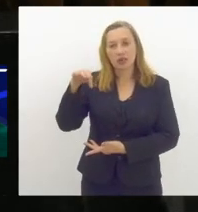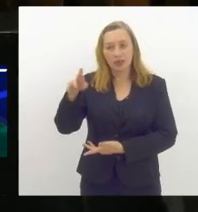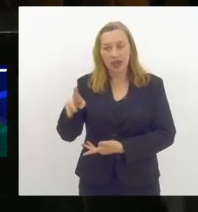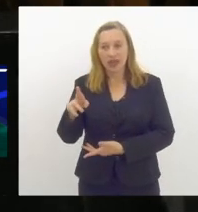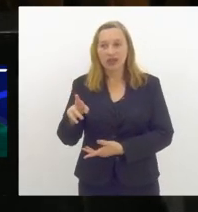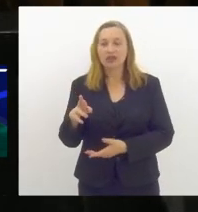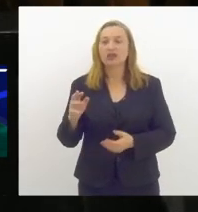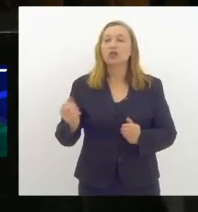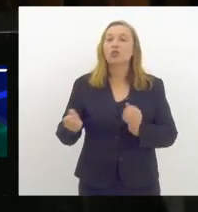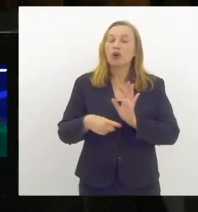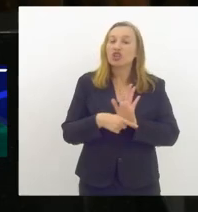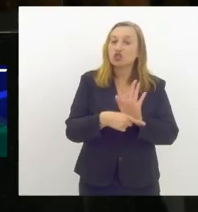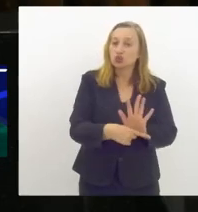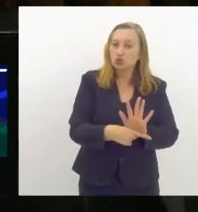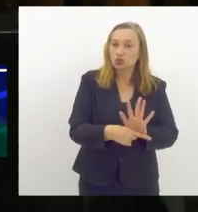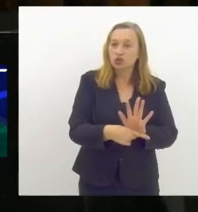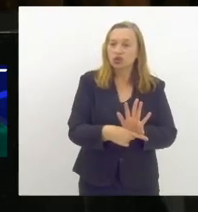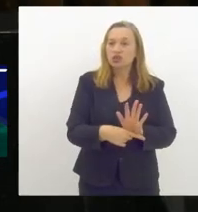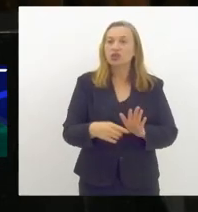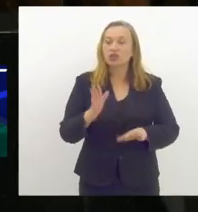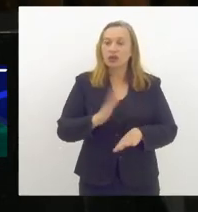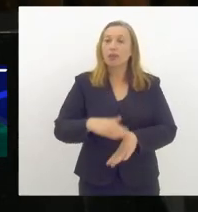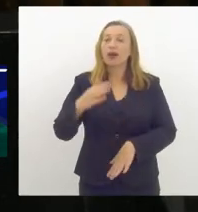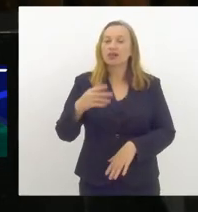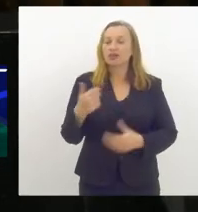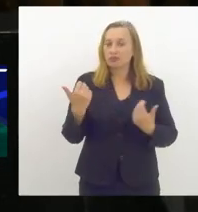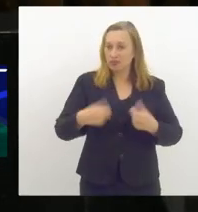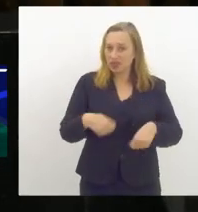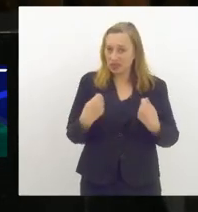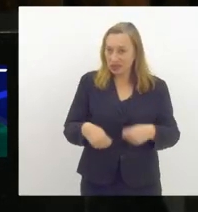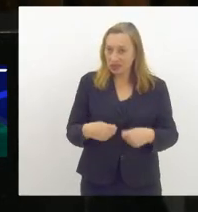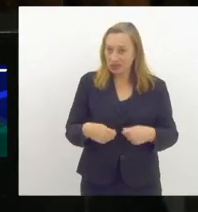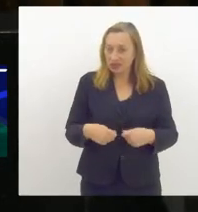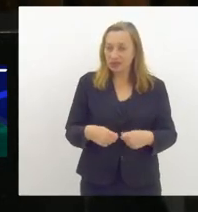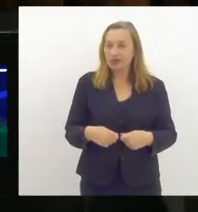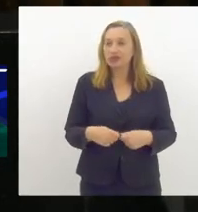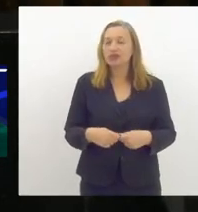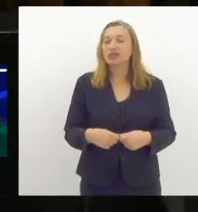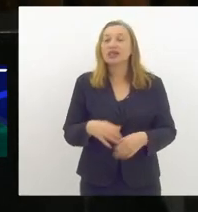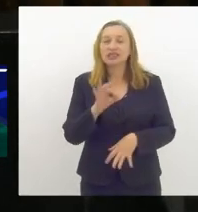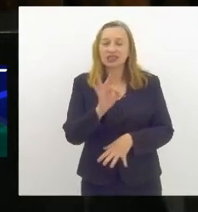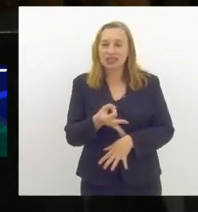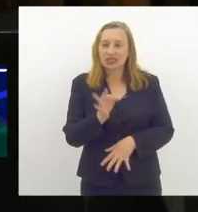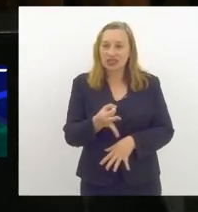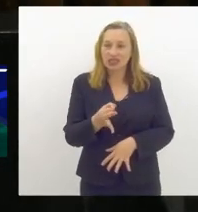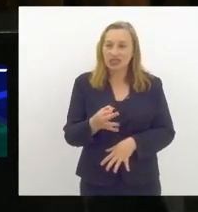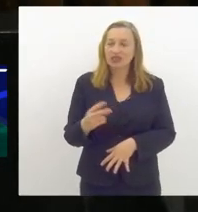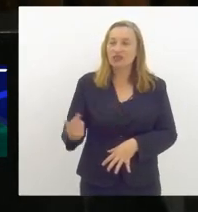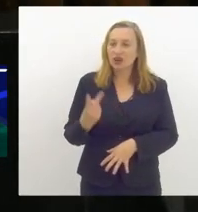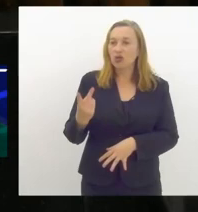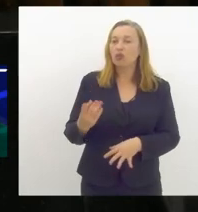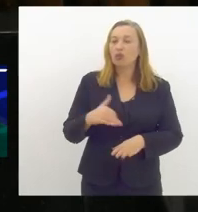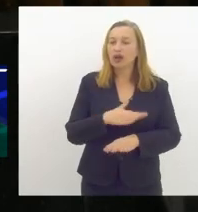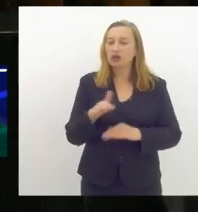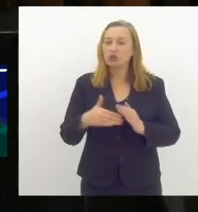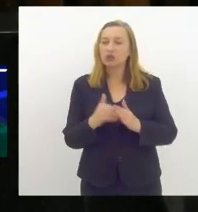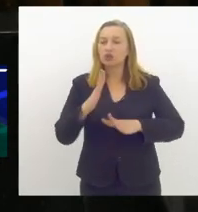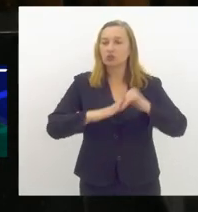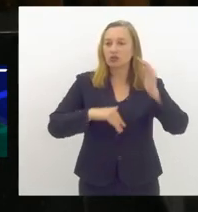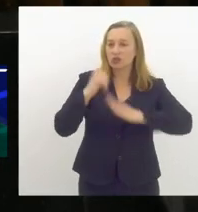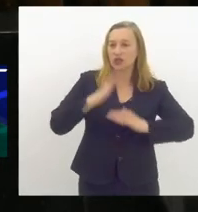uma ajuda aqueles que mais precisam e eu tenho certeza é De grande valia para o profissional